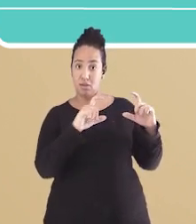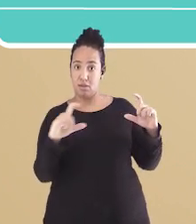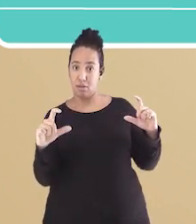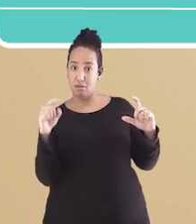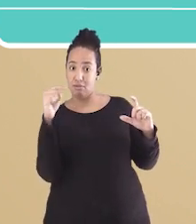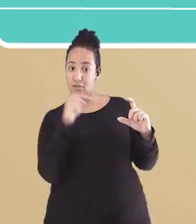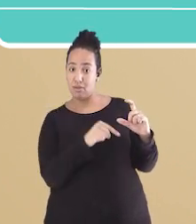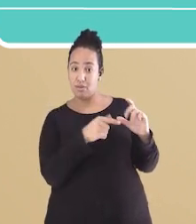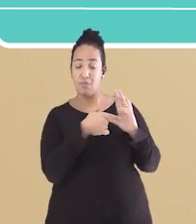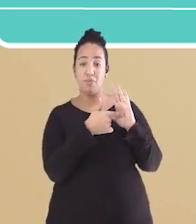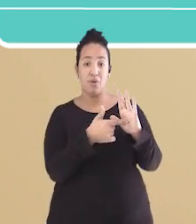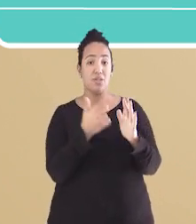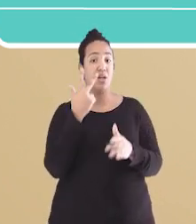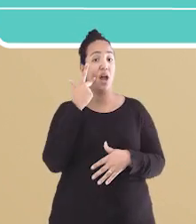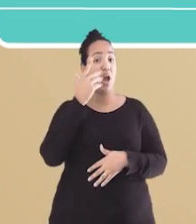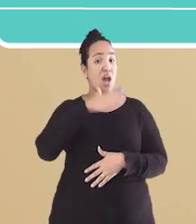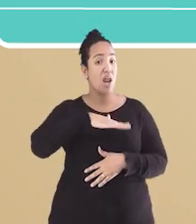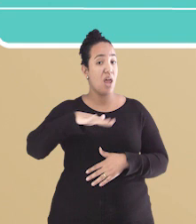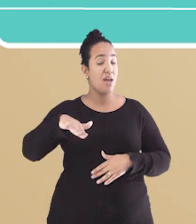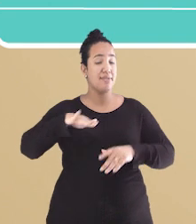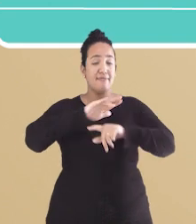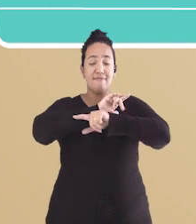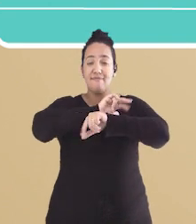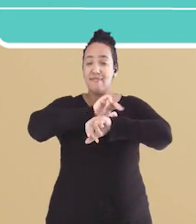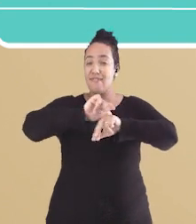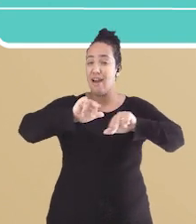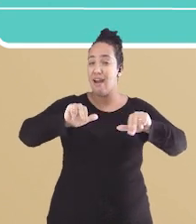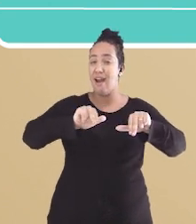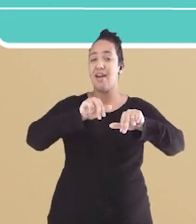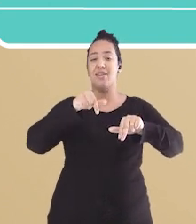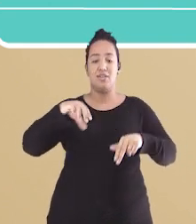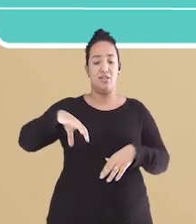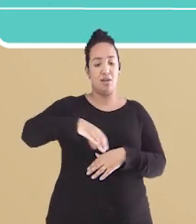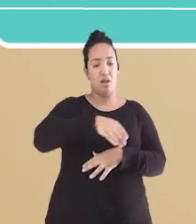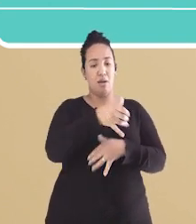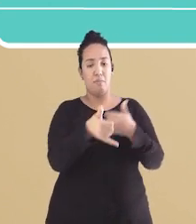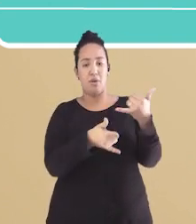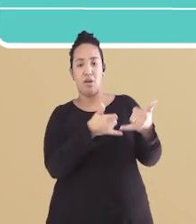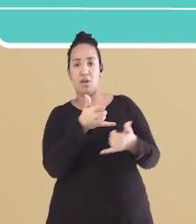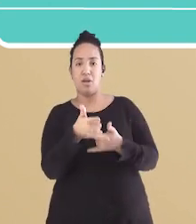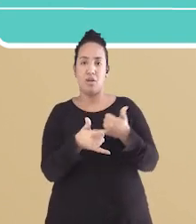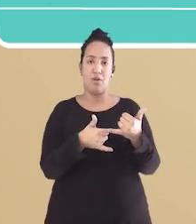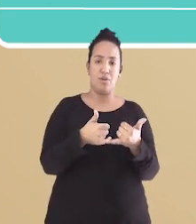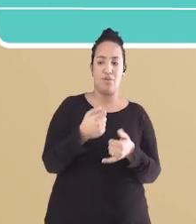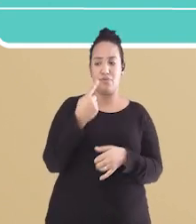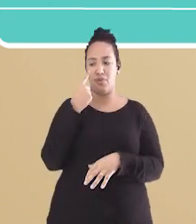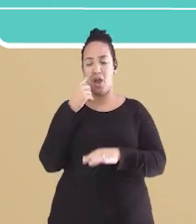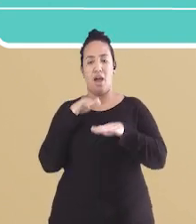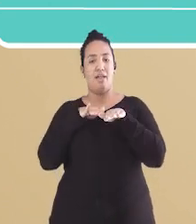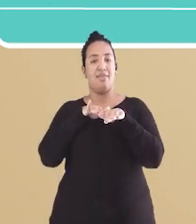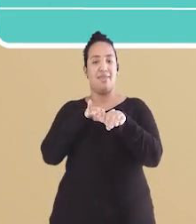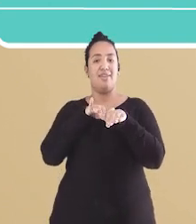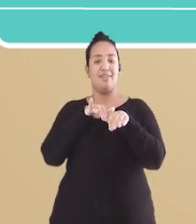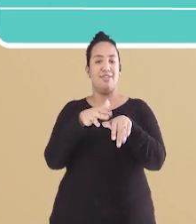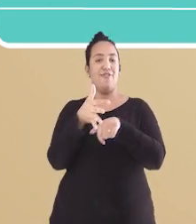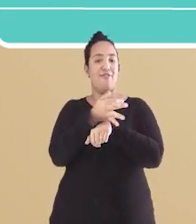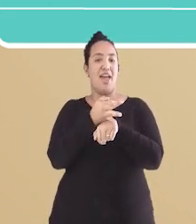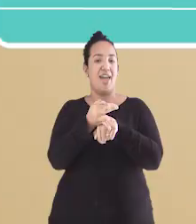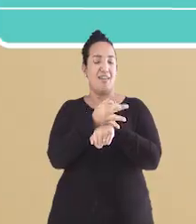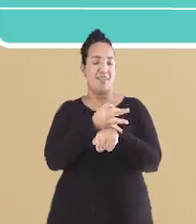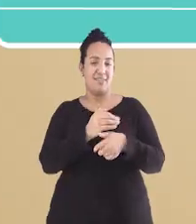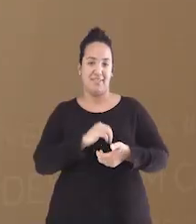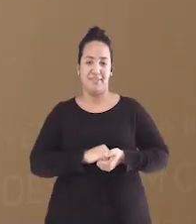quadrinho, aparecem muitas crianças com seus carrinhos e o Saninha diz: trânsito de férias.